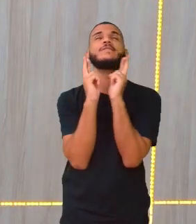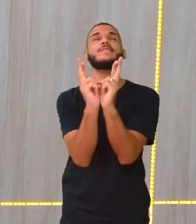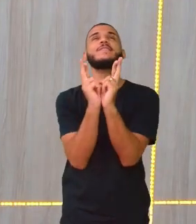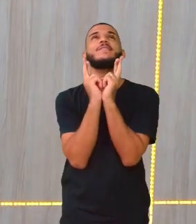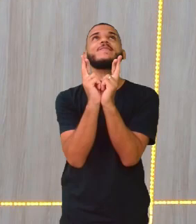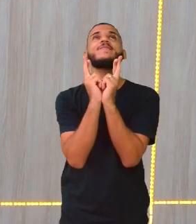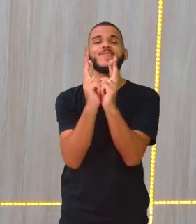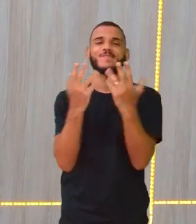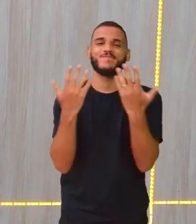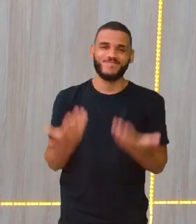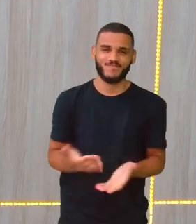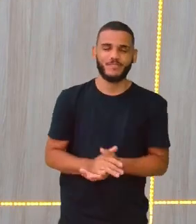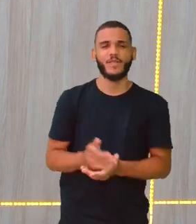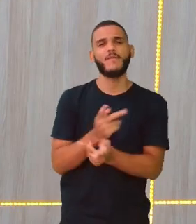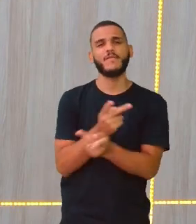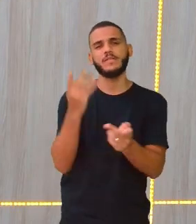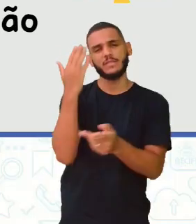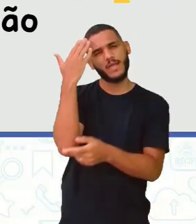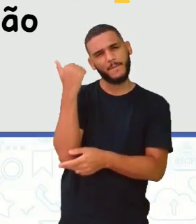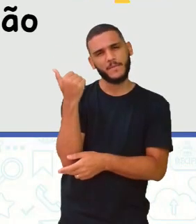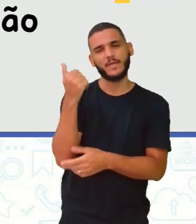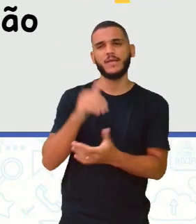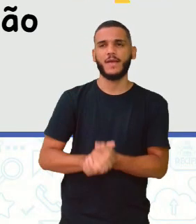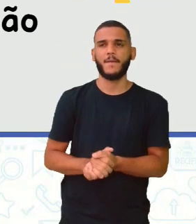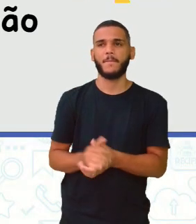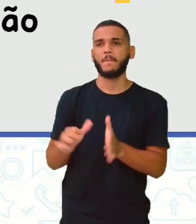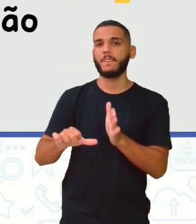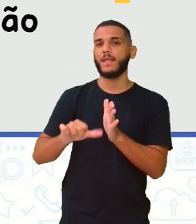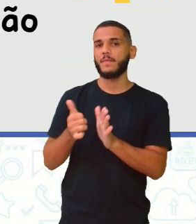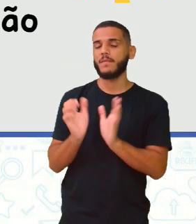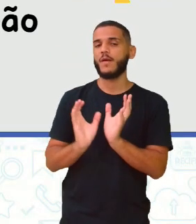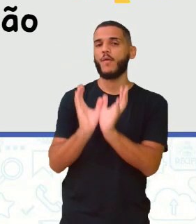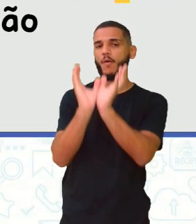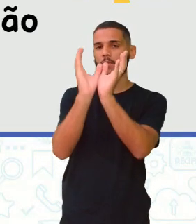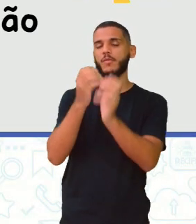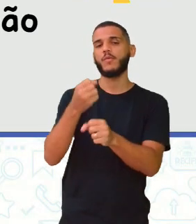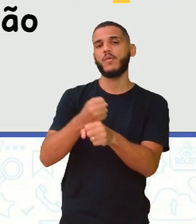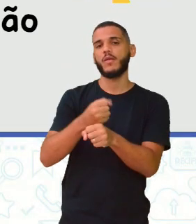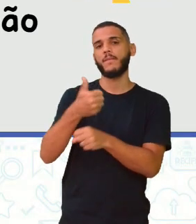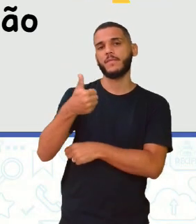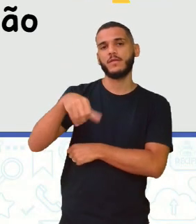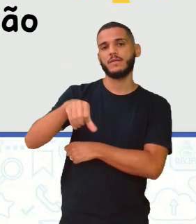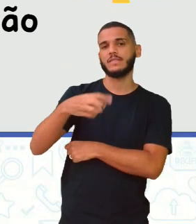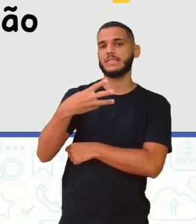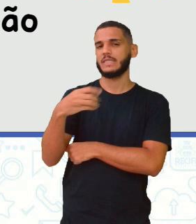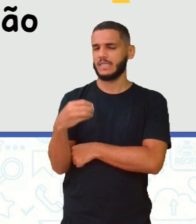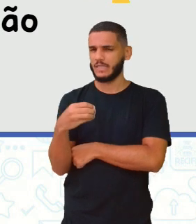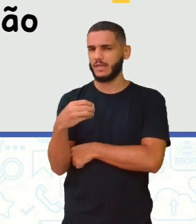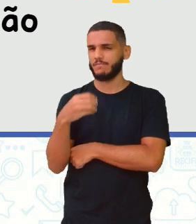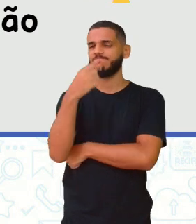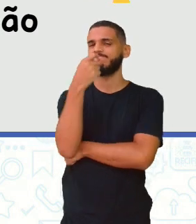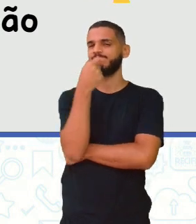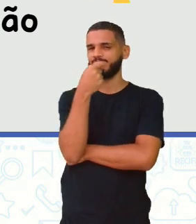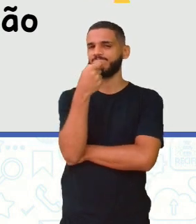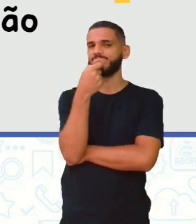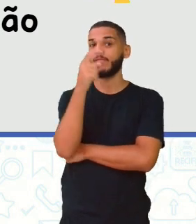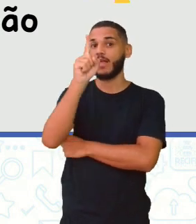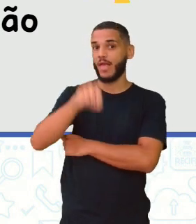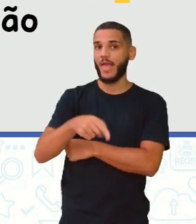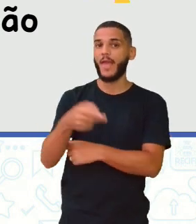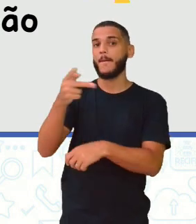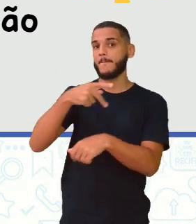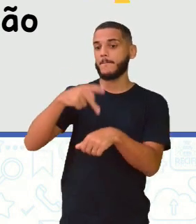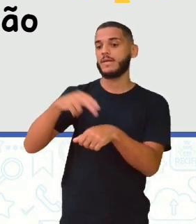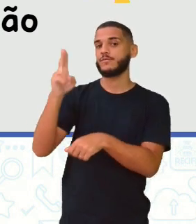Hexacampeão, quem sabe? Você sabia que a primeira Copa do Mundo foi em 1930? Ela foi sediada pelo Uruguai